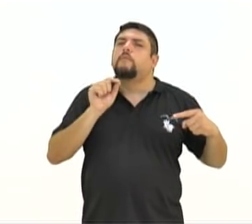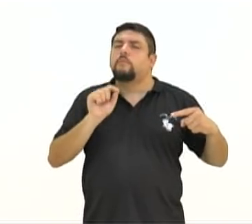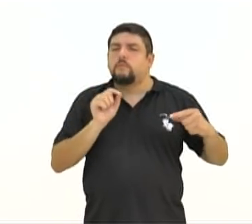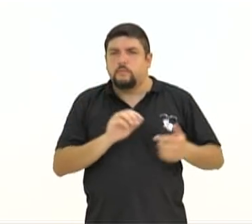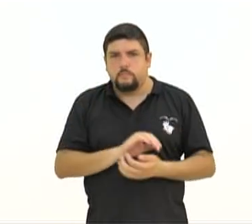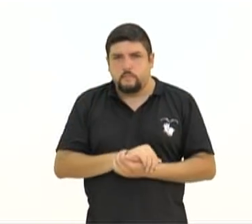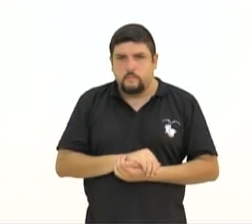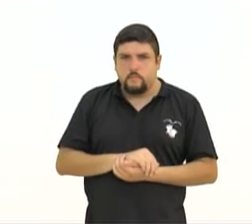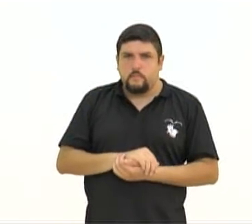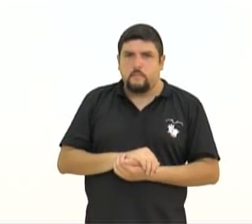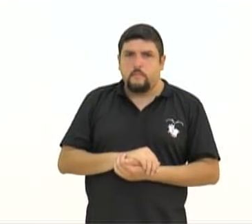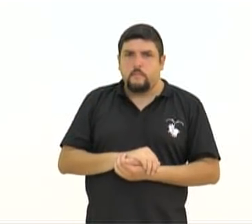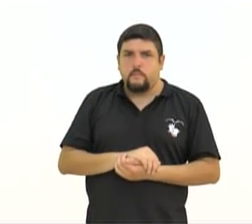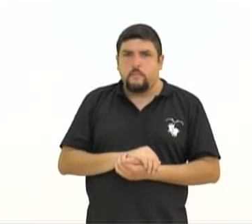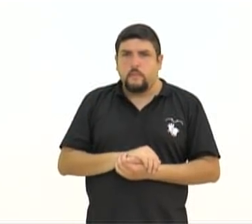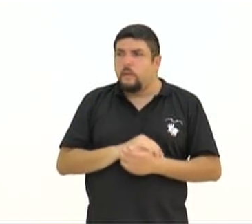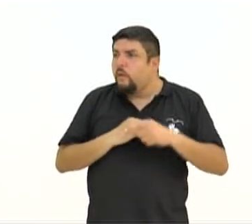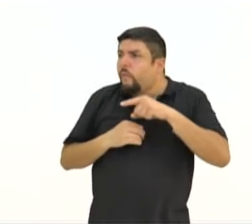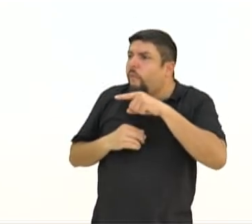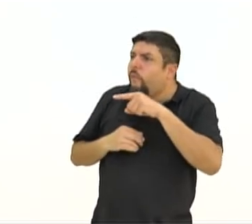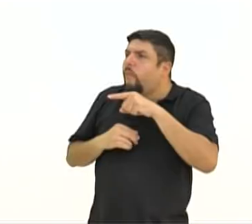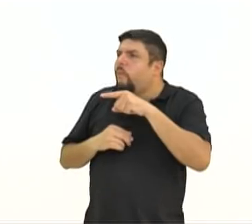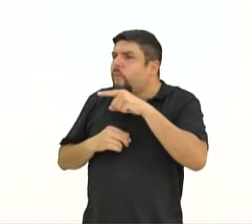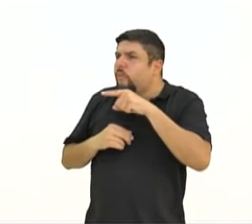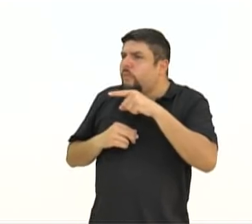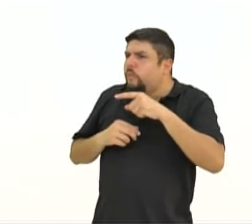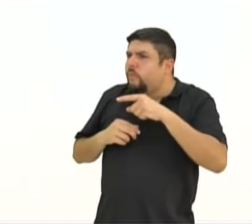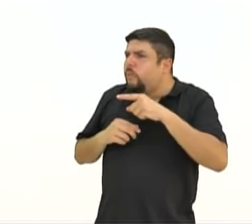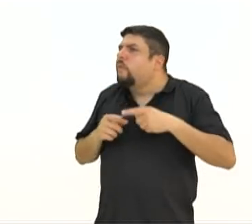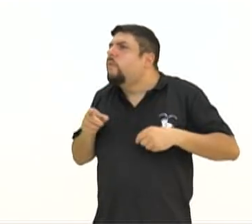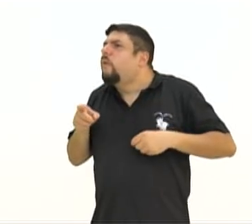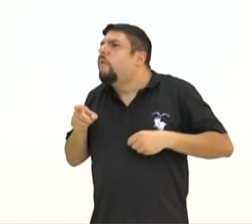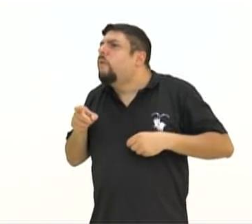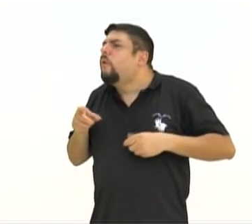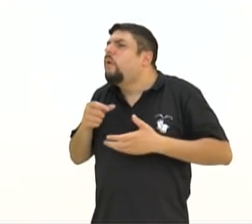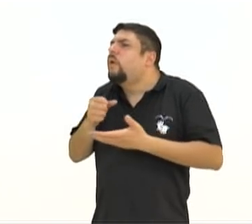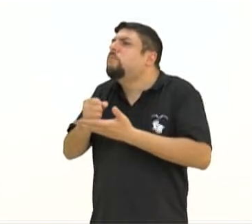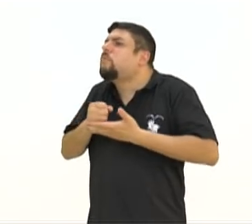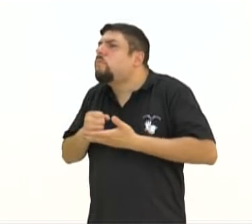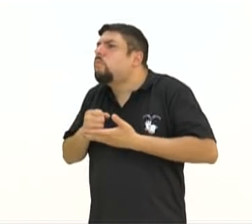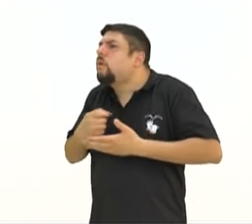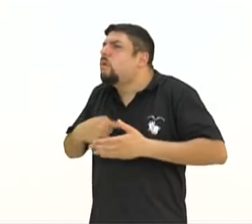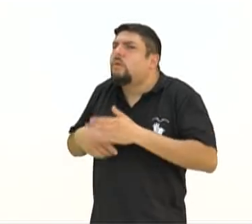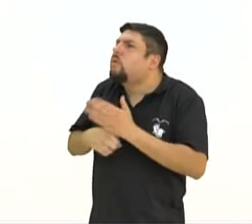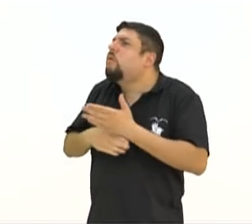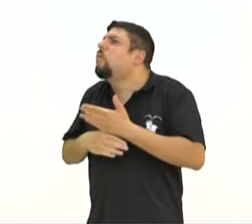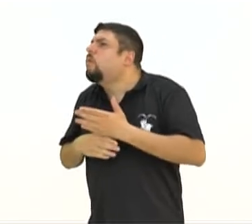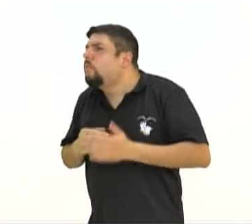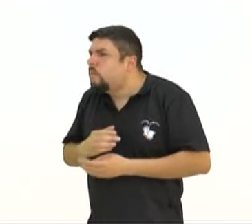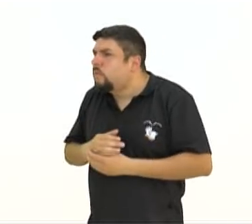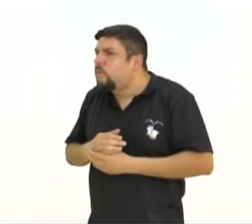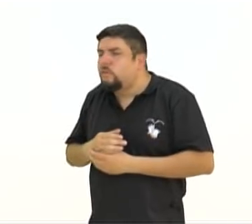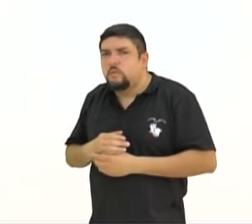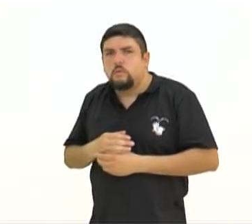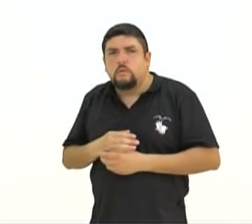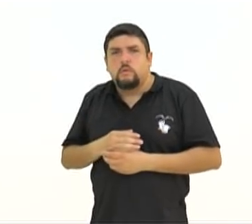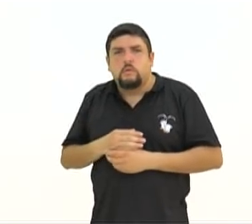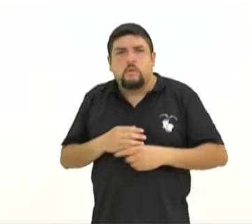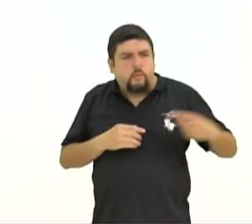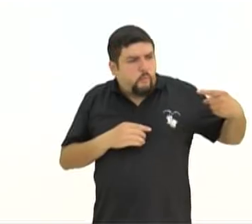a frase: o senhor poderia me ajudar? Estou meio perdida, né? A bala pedindo ajuda para o